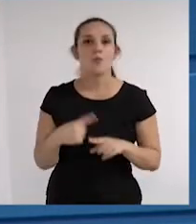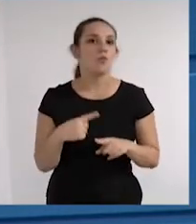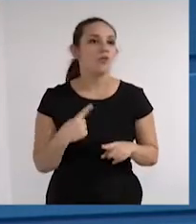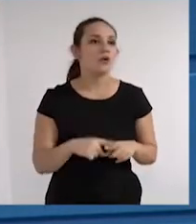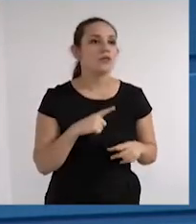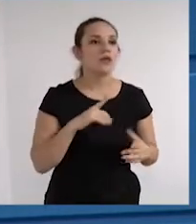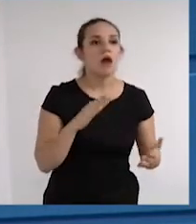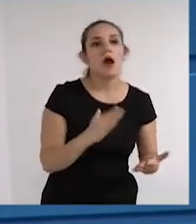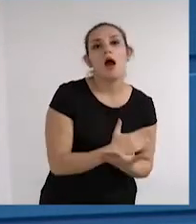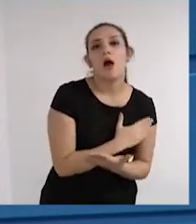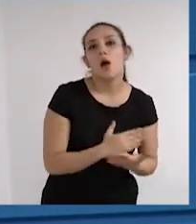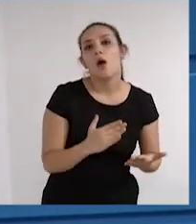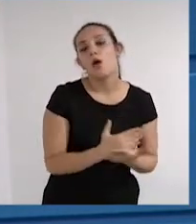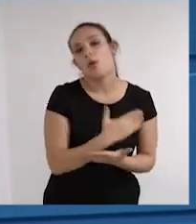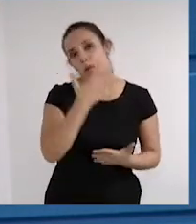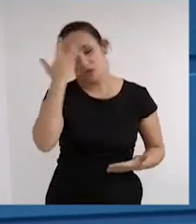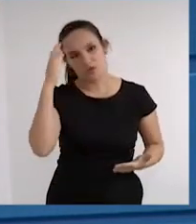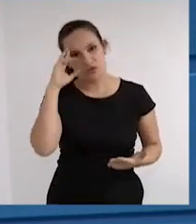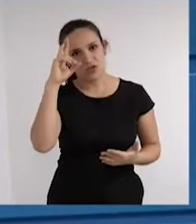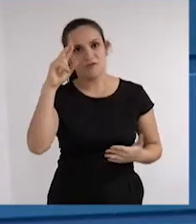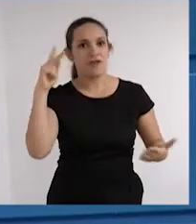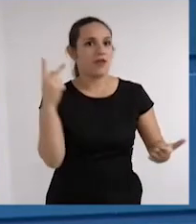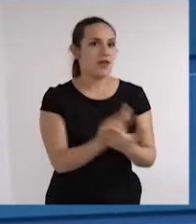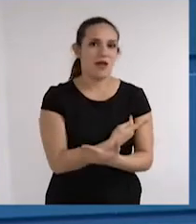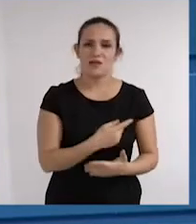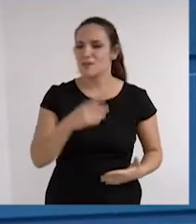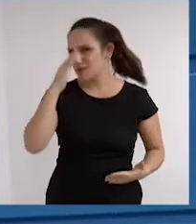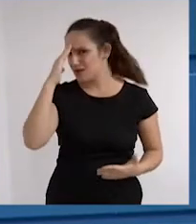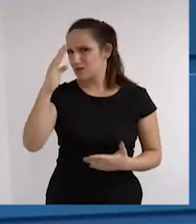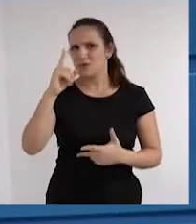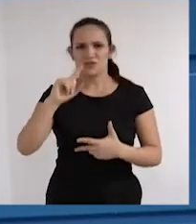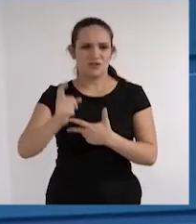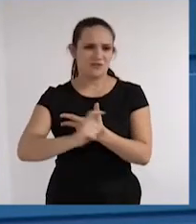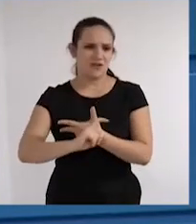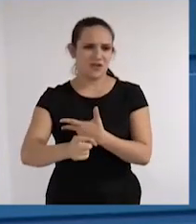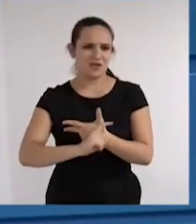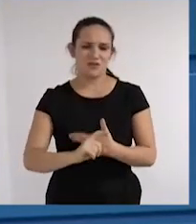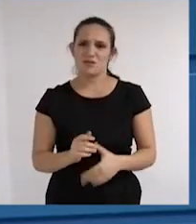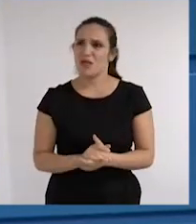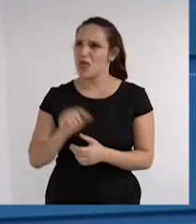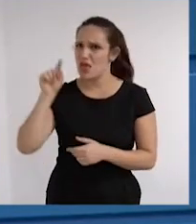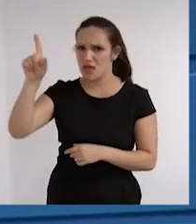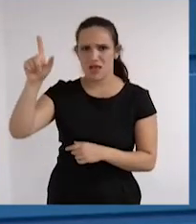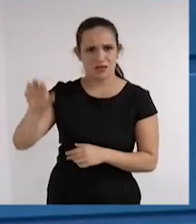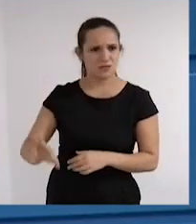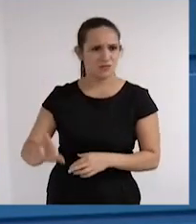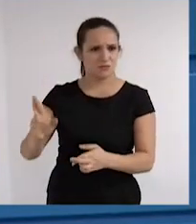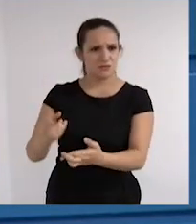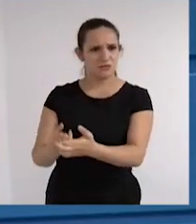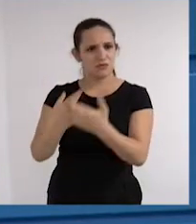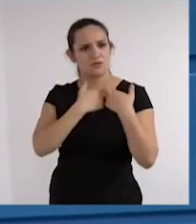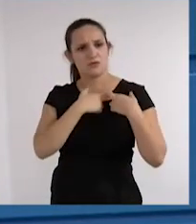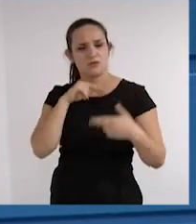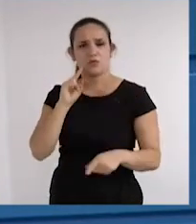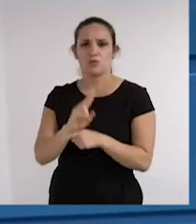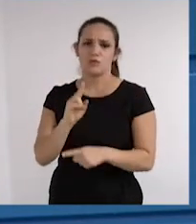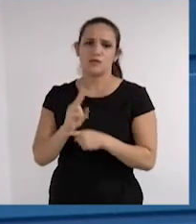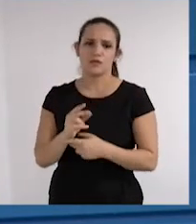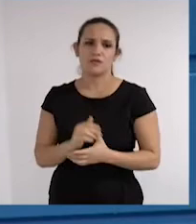de gestão que é responsabilidade principalmente do Executivo. É lá que está a Previdência, o controle da Previdência do servidor do